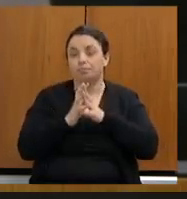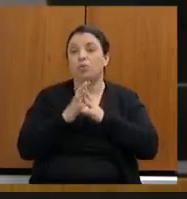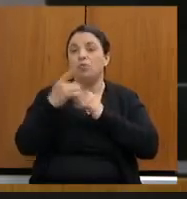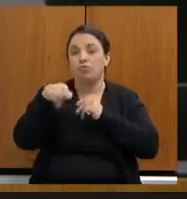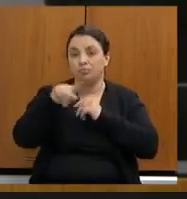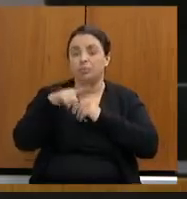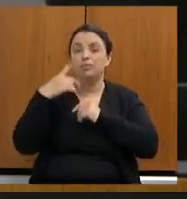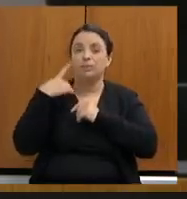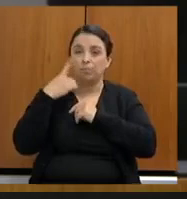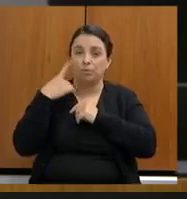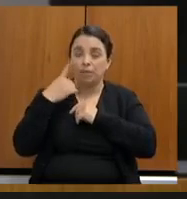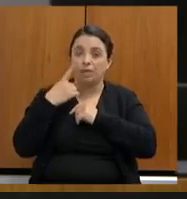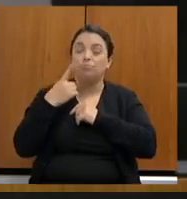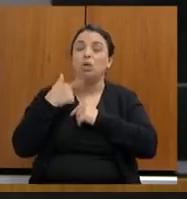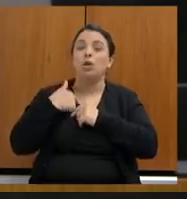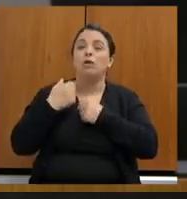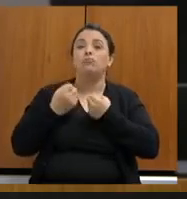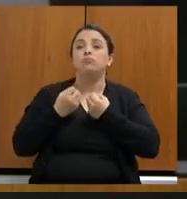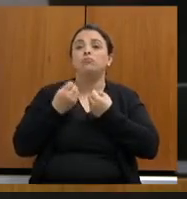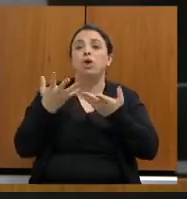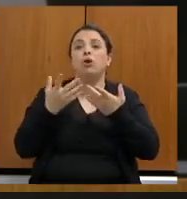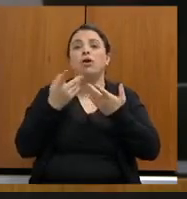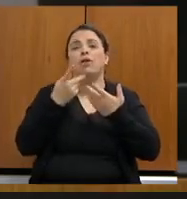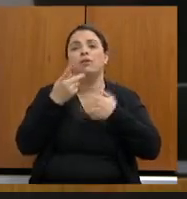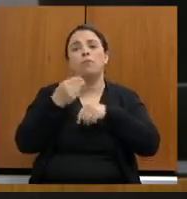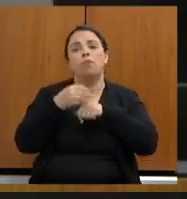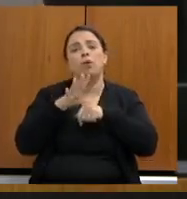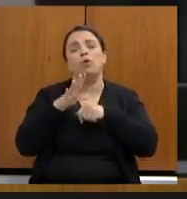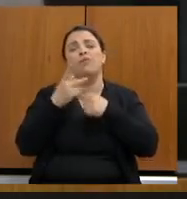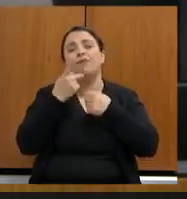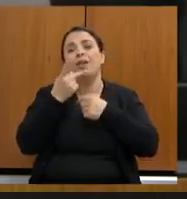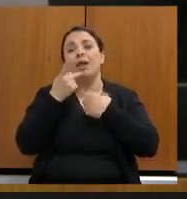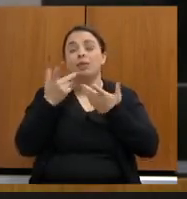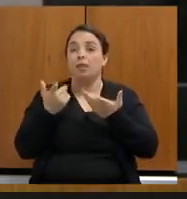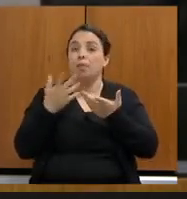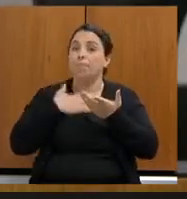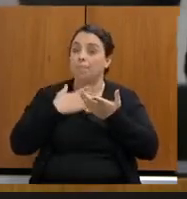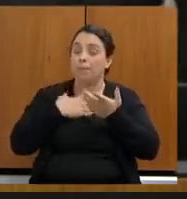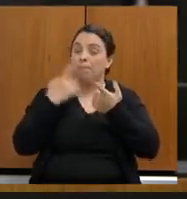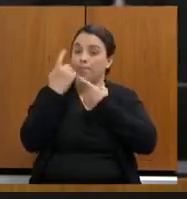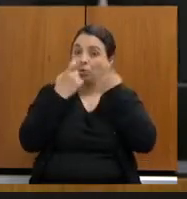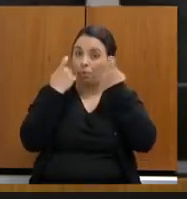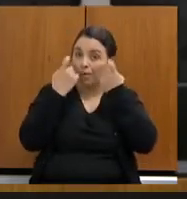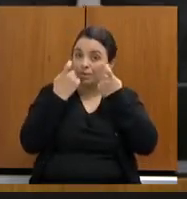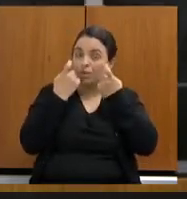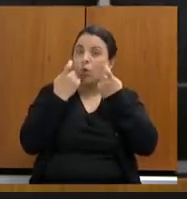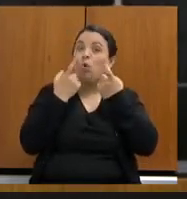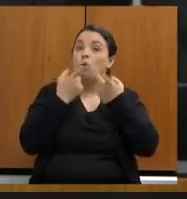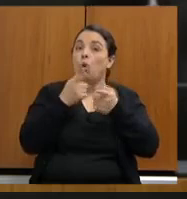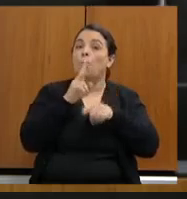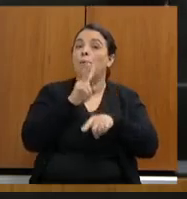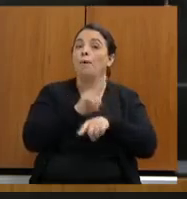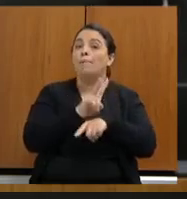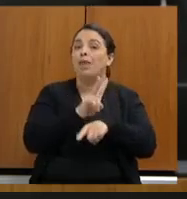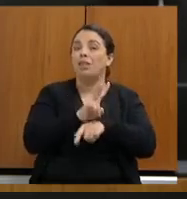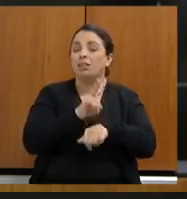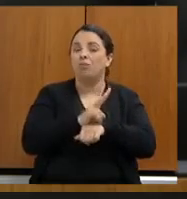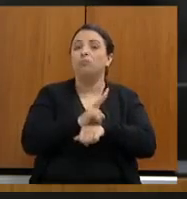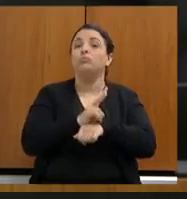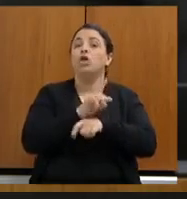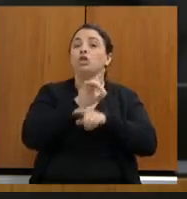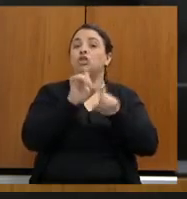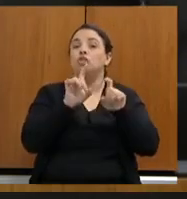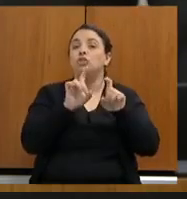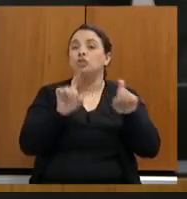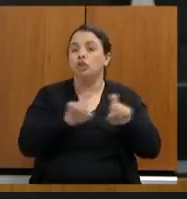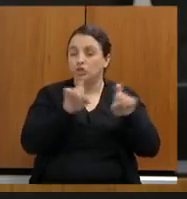e compartilhar preocupação com o plantão digital eu tenho rodado o estado em